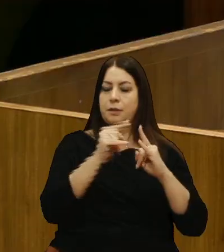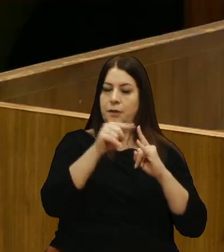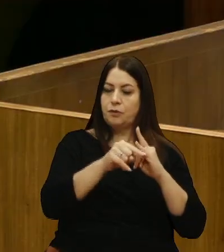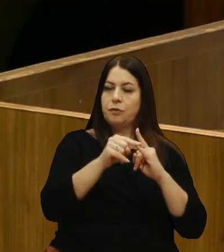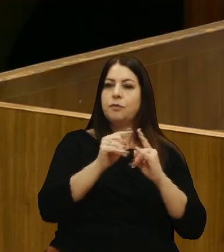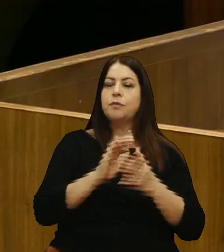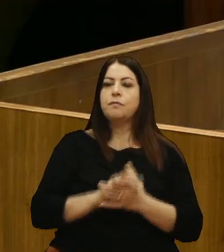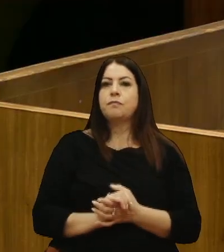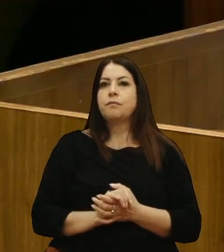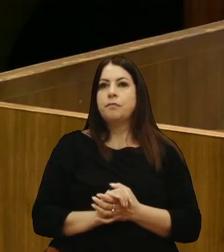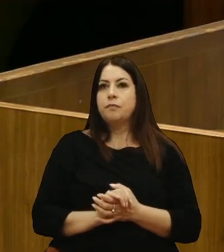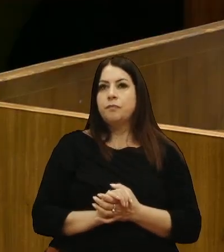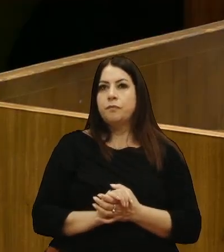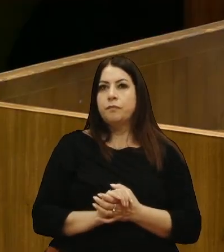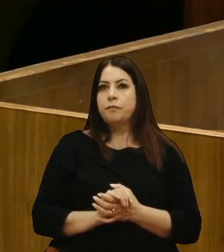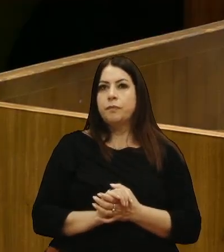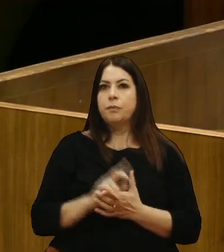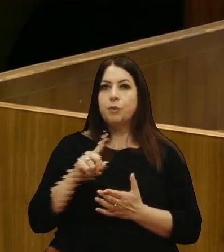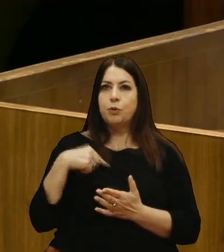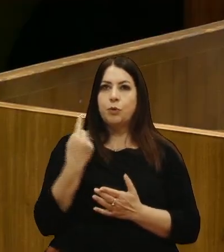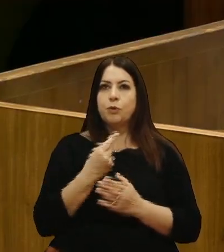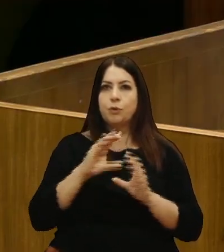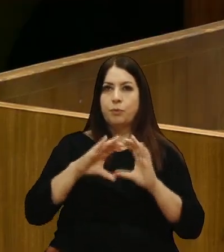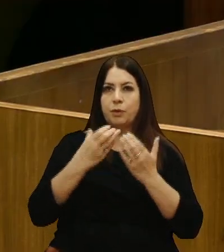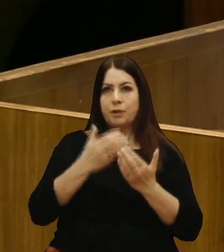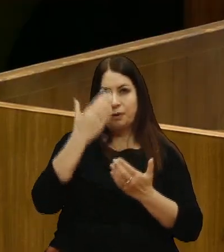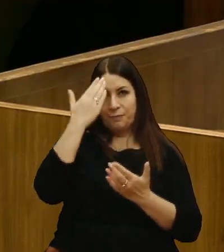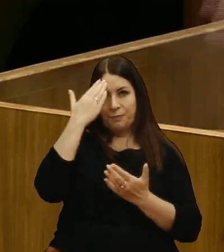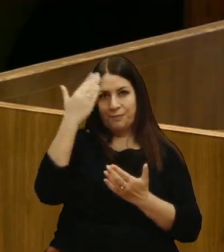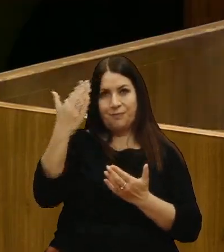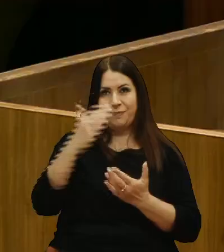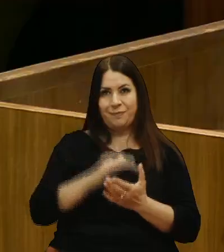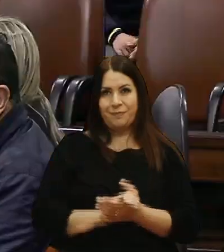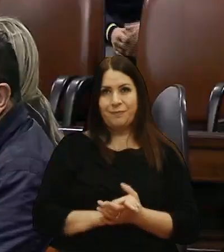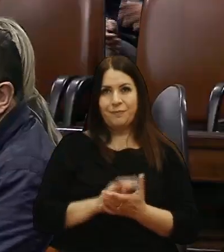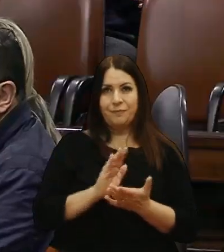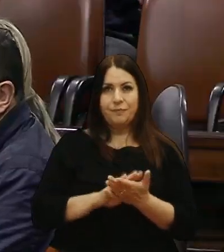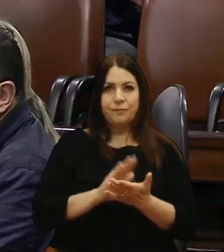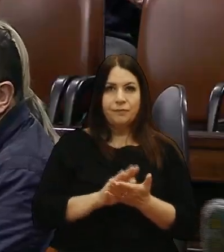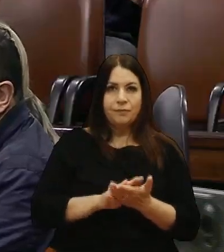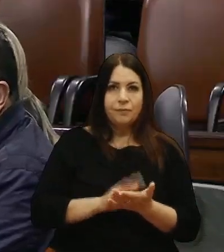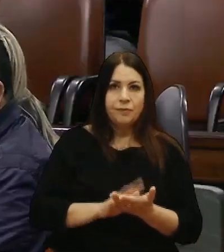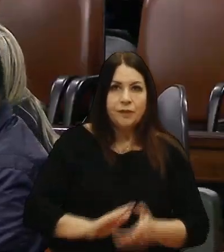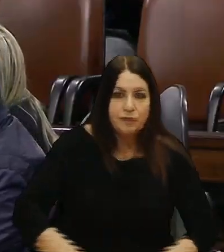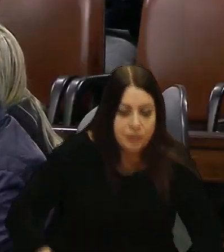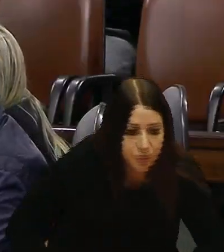desta instituição para a nossa comunidade. Muito obrigada.